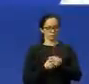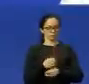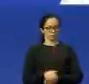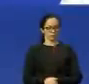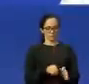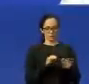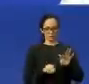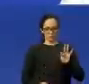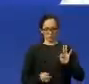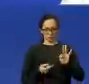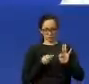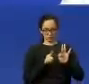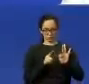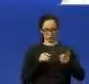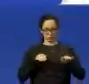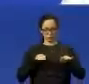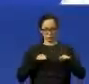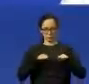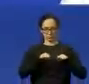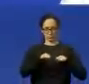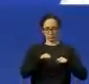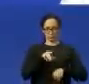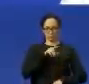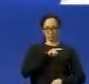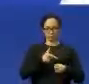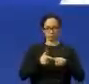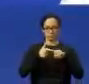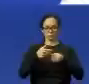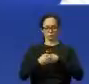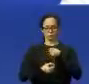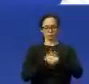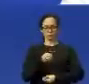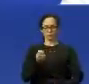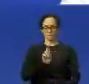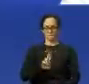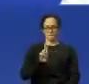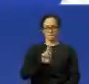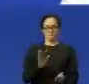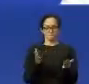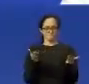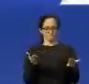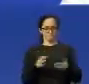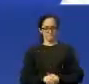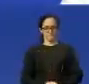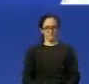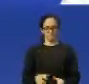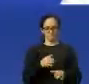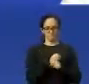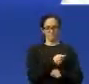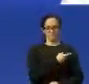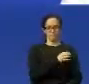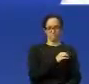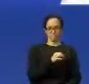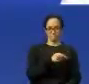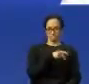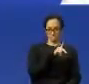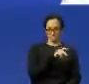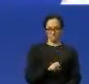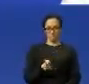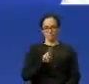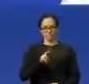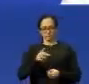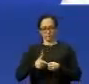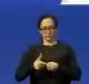temporada de Fórmula 1 e os tanques de combustíveis dos carros, que têm capacidade de 100 quilos. E uma equipe utilizou para usar uma